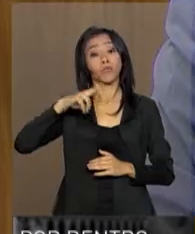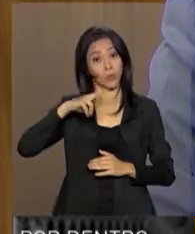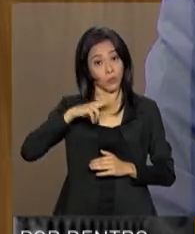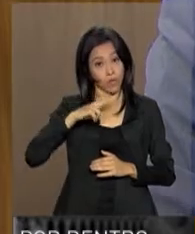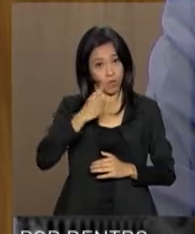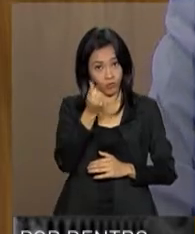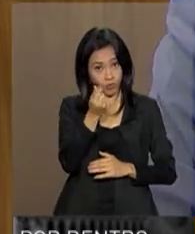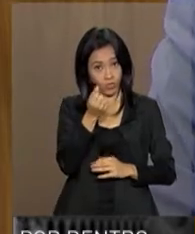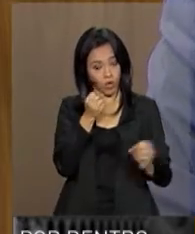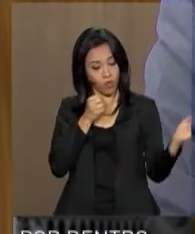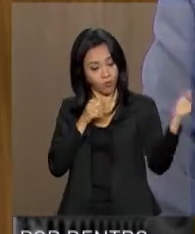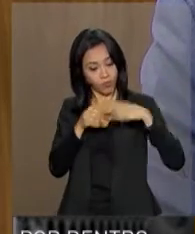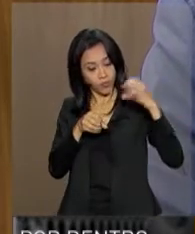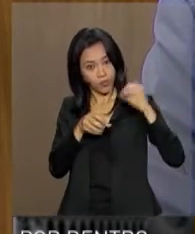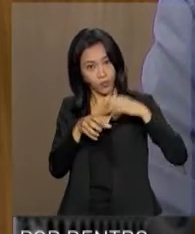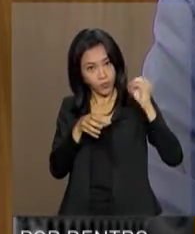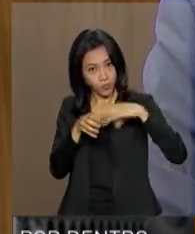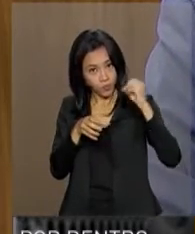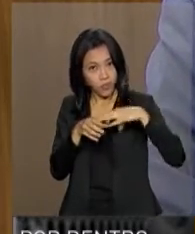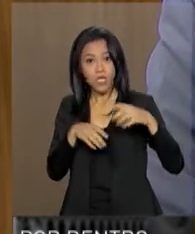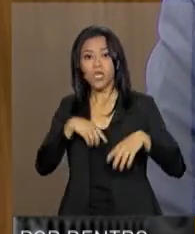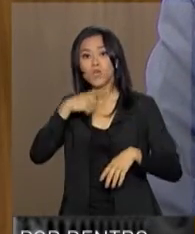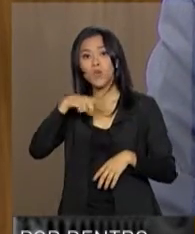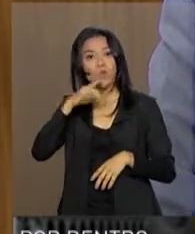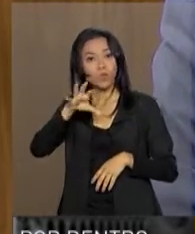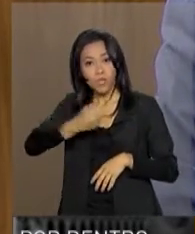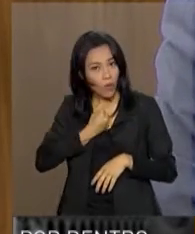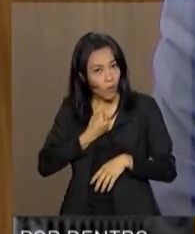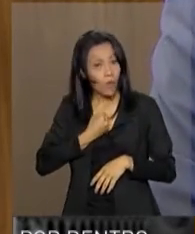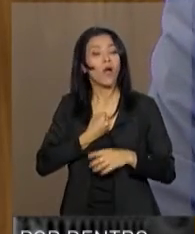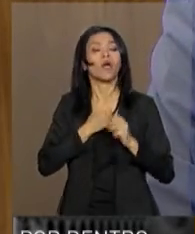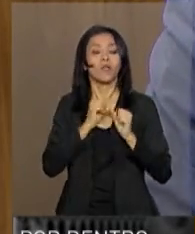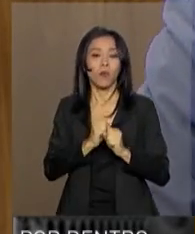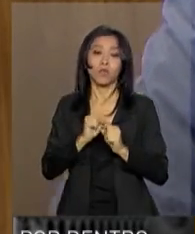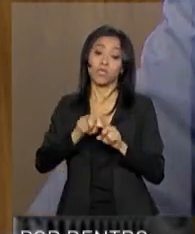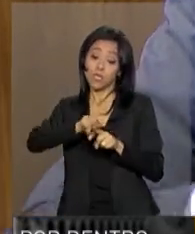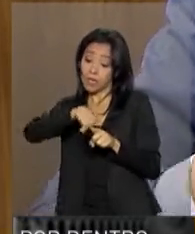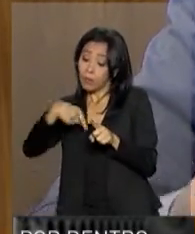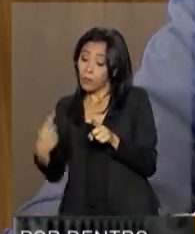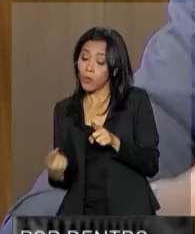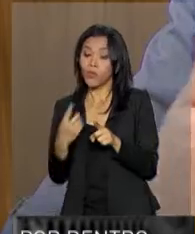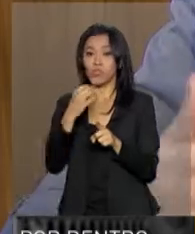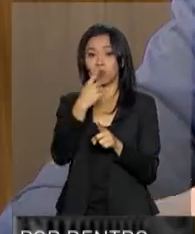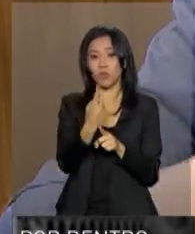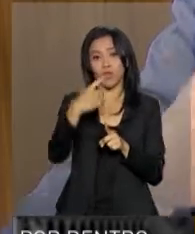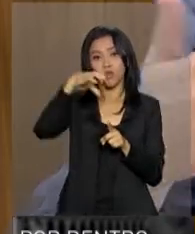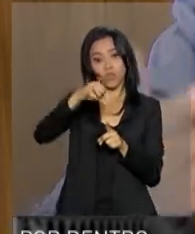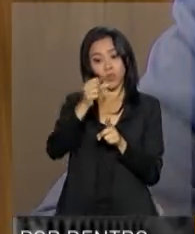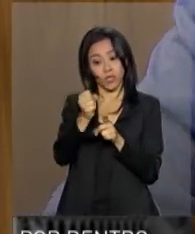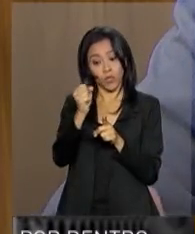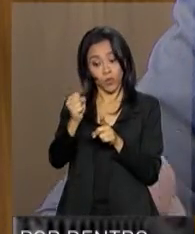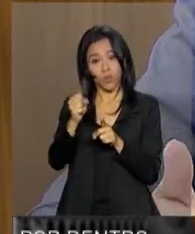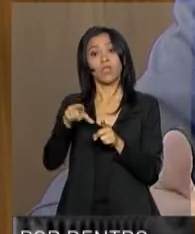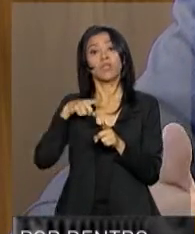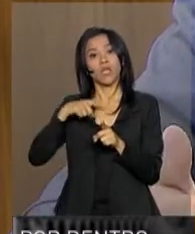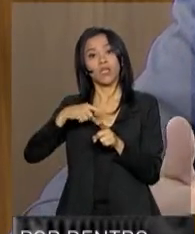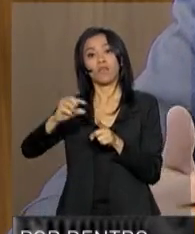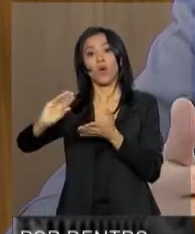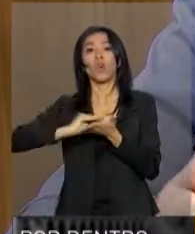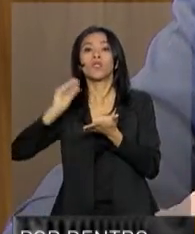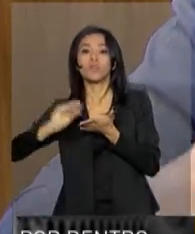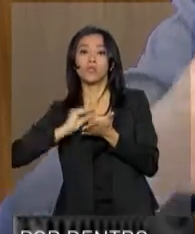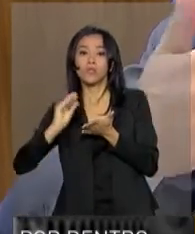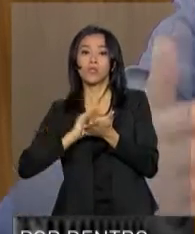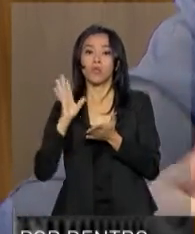depositados ele não sacou em que ele pode sacar e a partir de 88 assim uma contribuição para o fat fundo de amparo ao